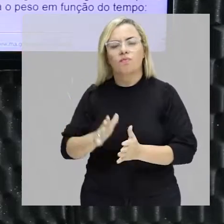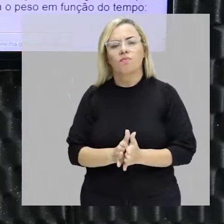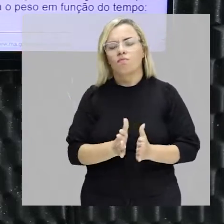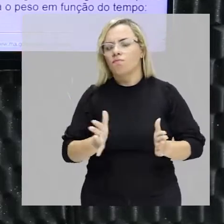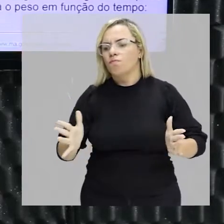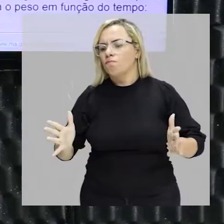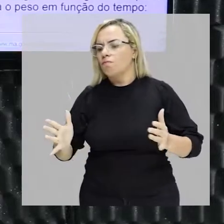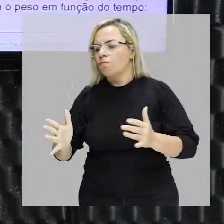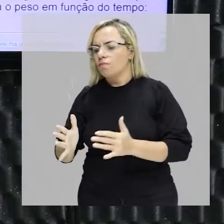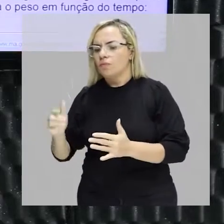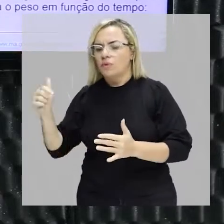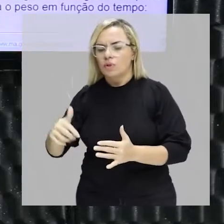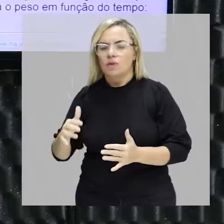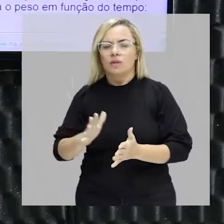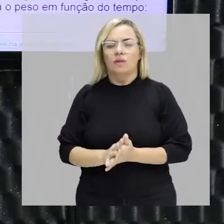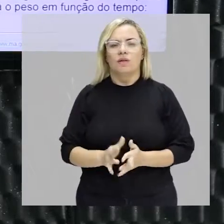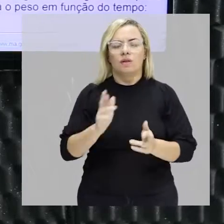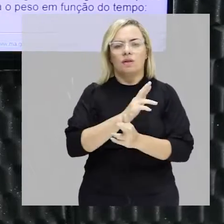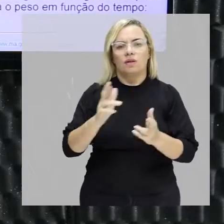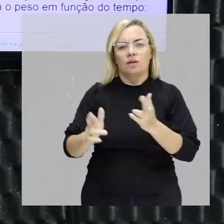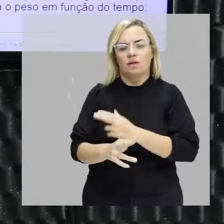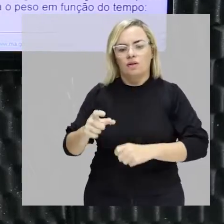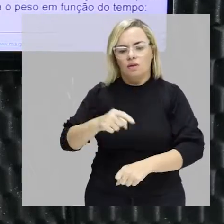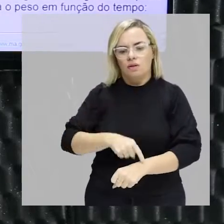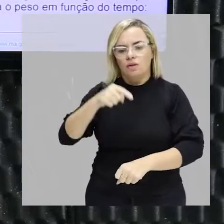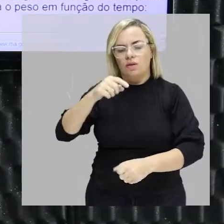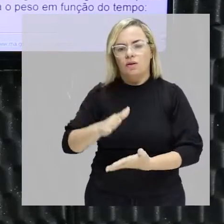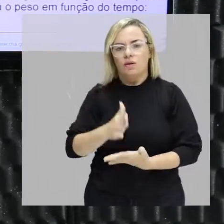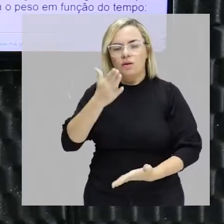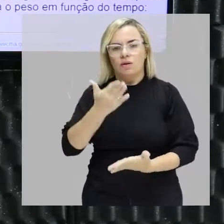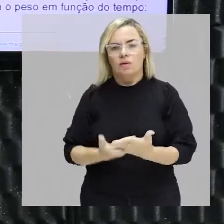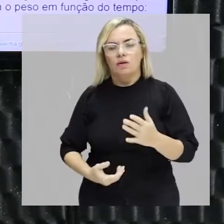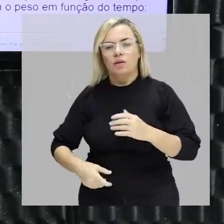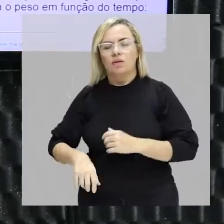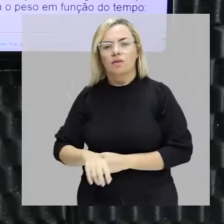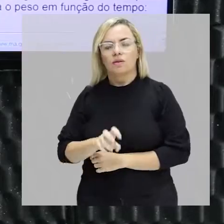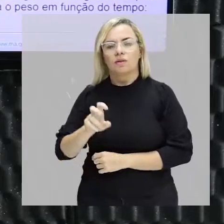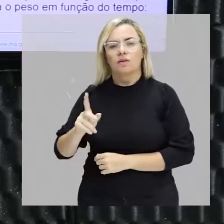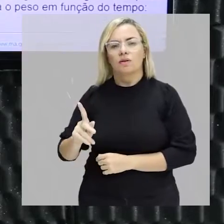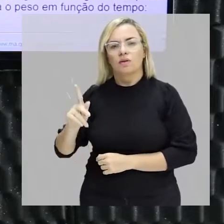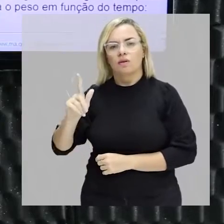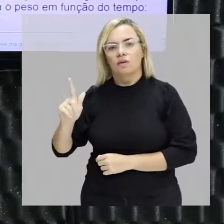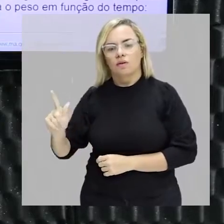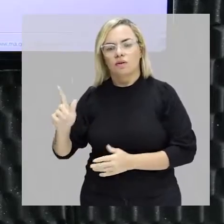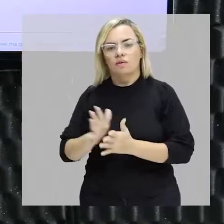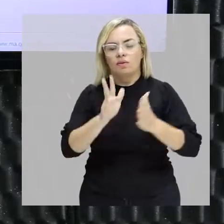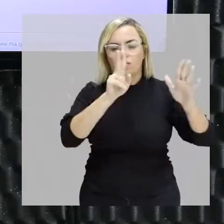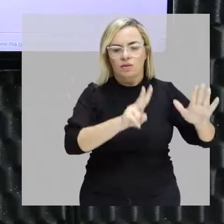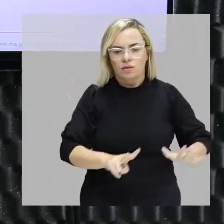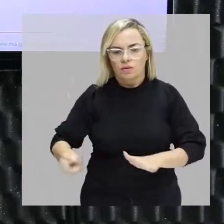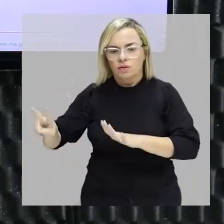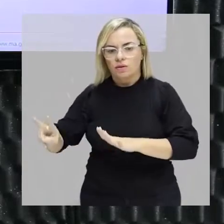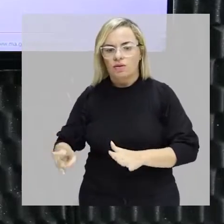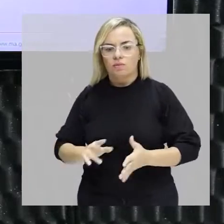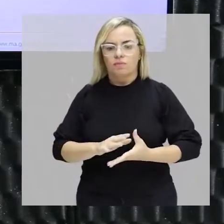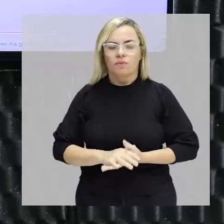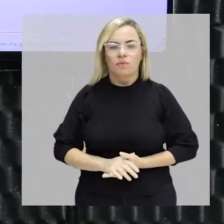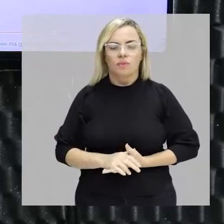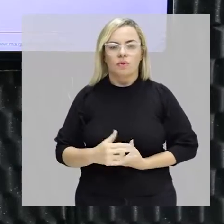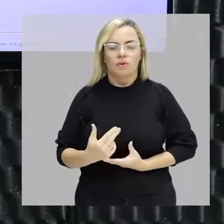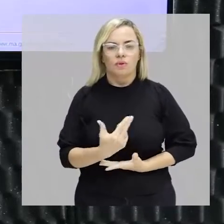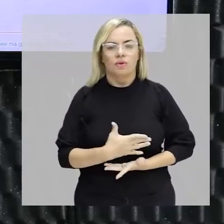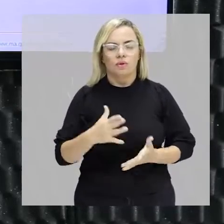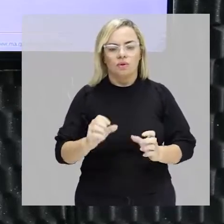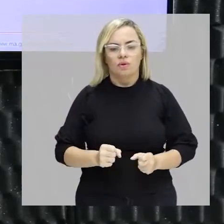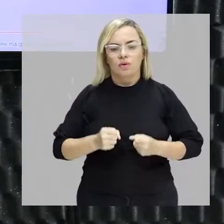esse peso vai estar relacionado ao tempo, já que ela está perdendo 5 quilos por semana, tá? No caso, nós